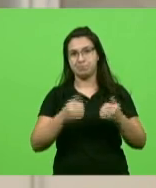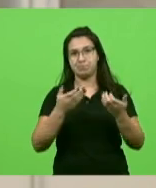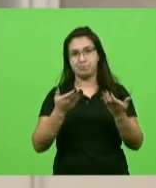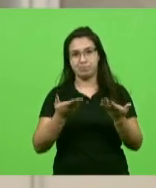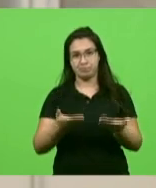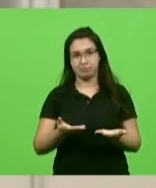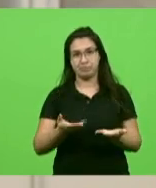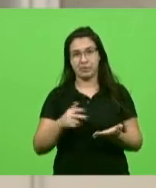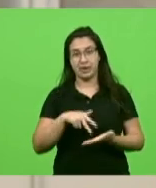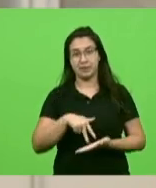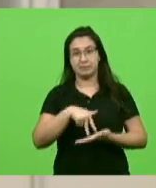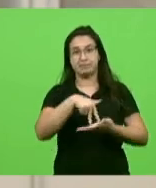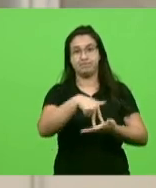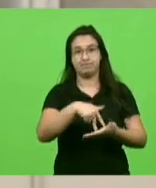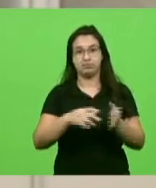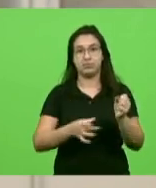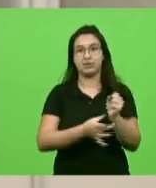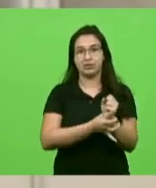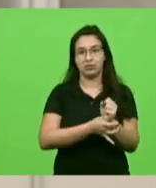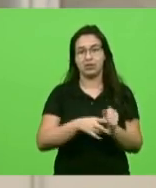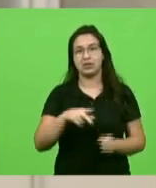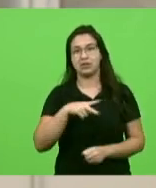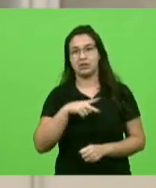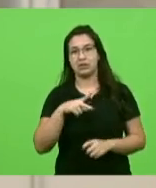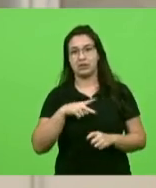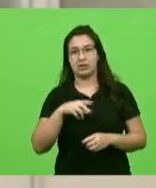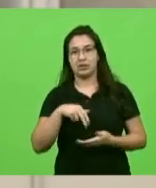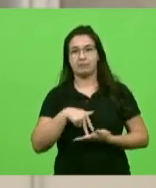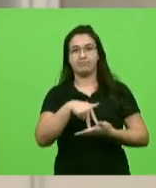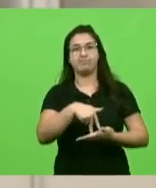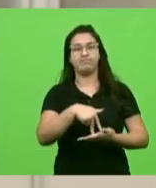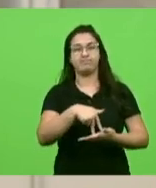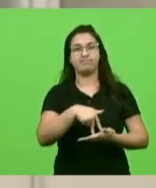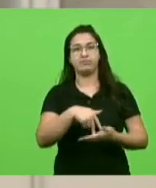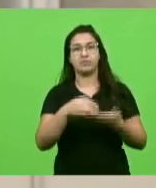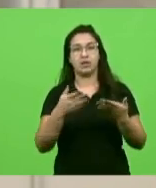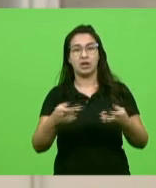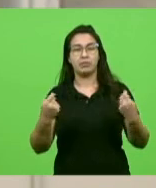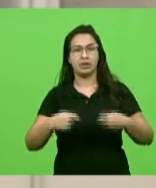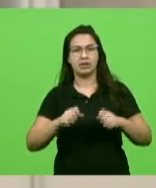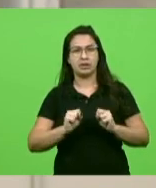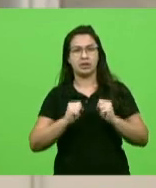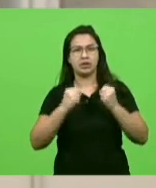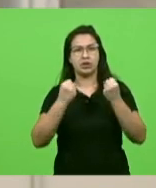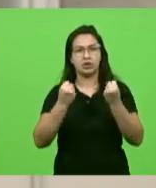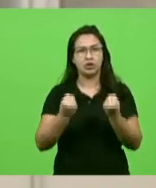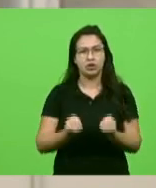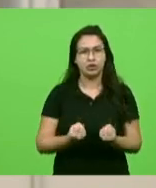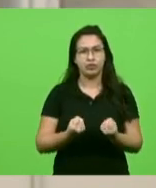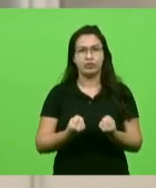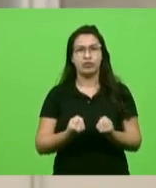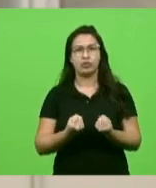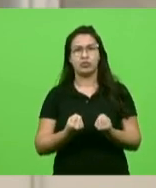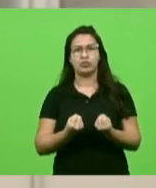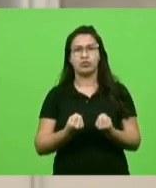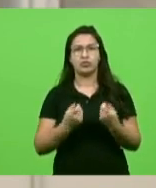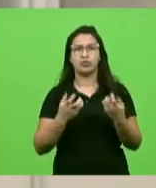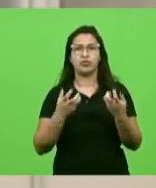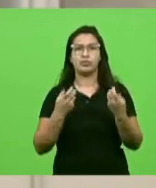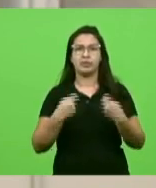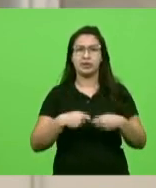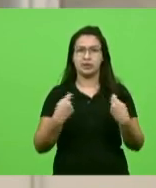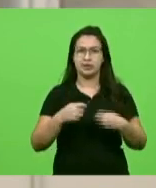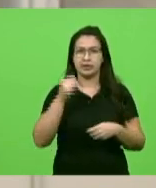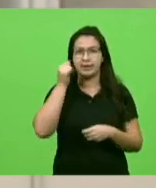figura do garantidor Este tem o dever de engendrar esforços ao menos tentar